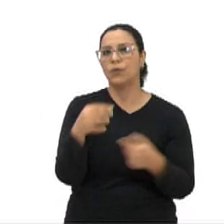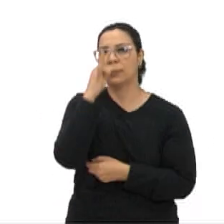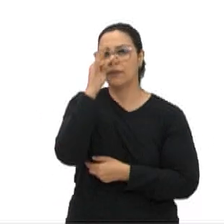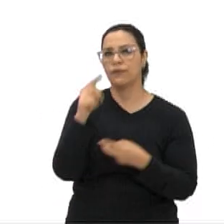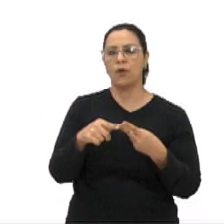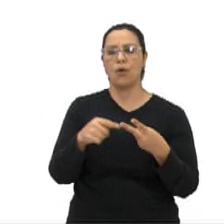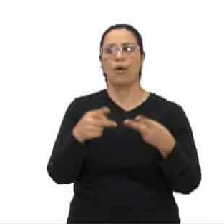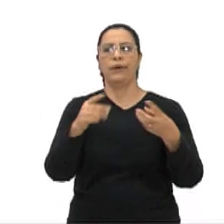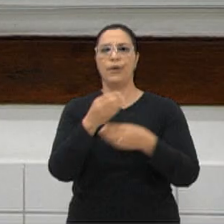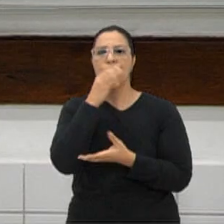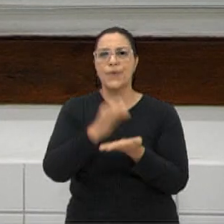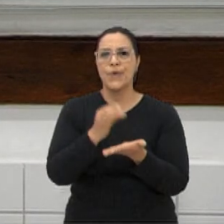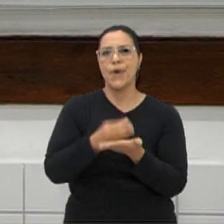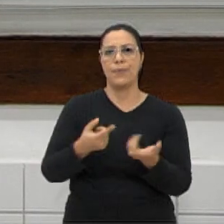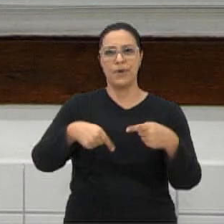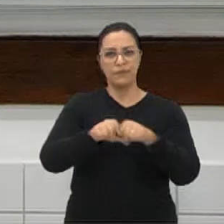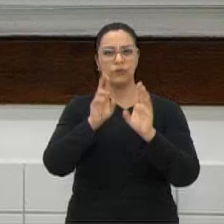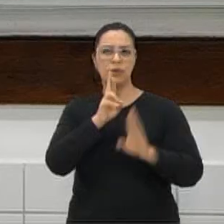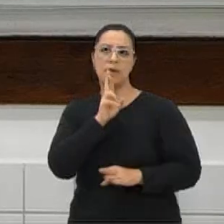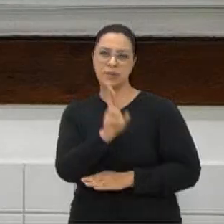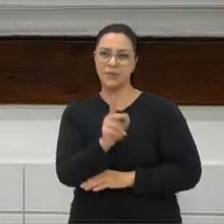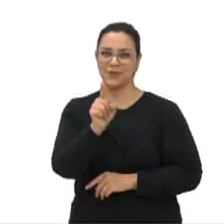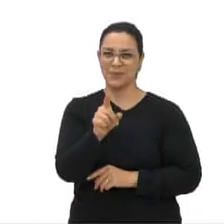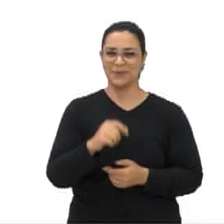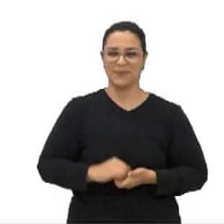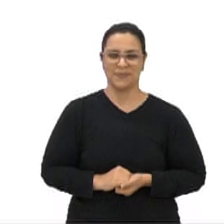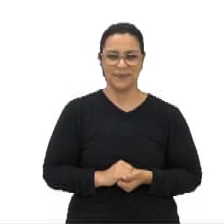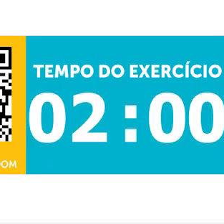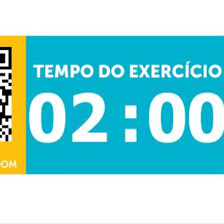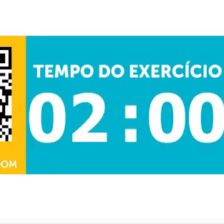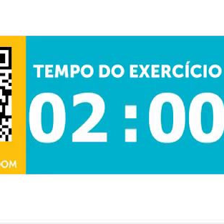flores, louças, etc. Daqui a pouco eu já volto para a gente ver aí o resultado.